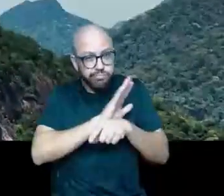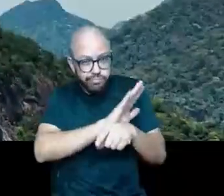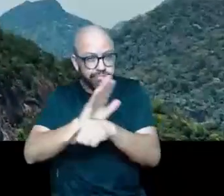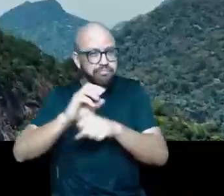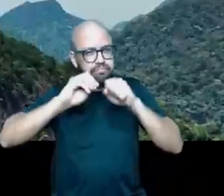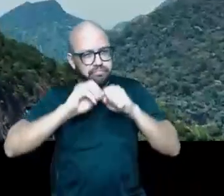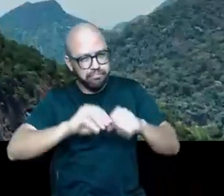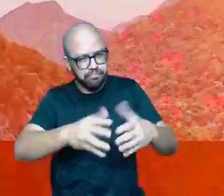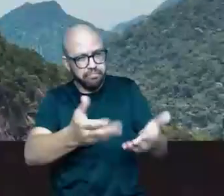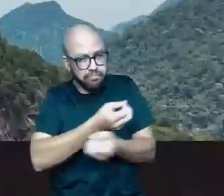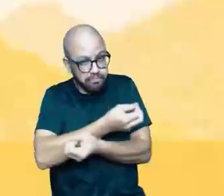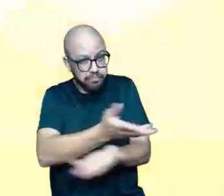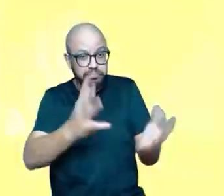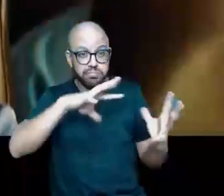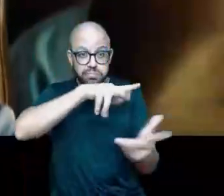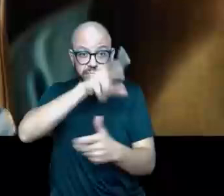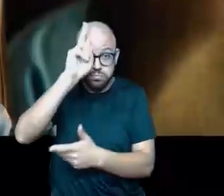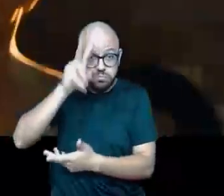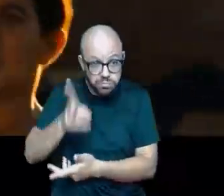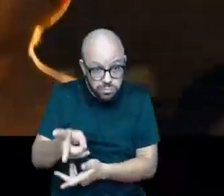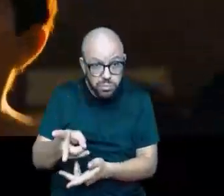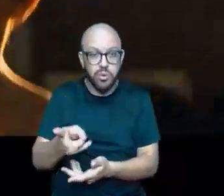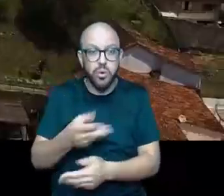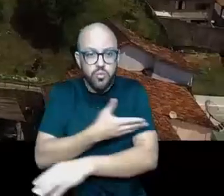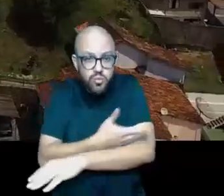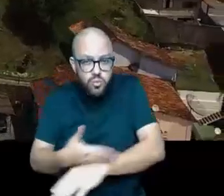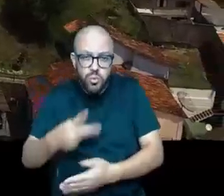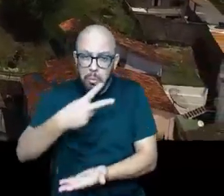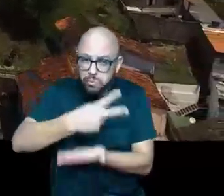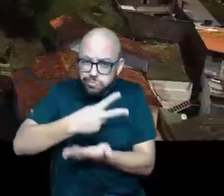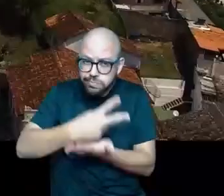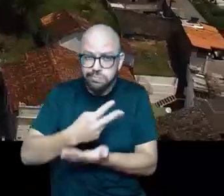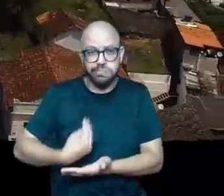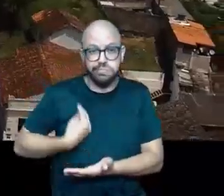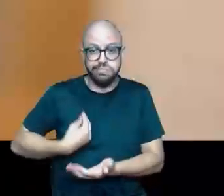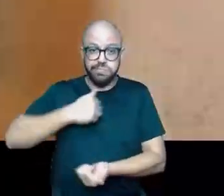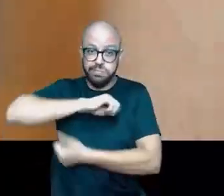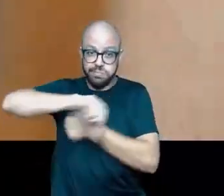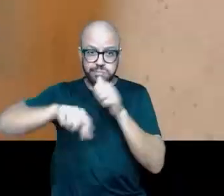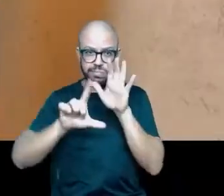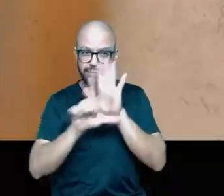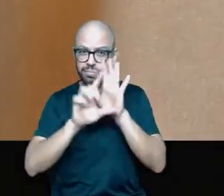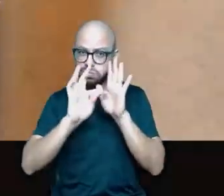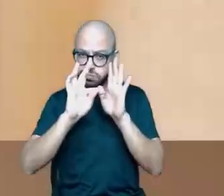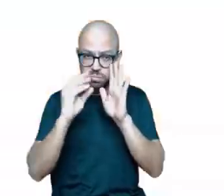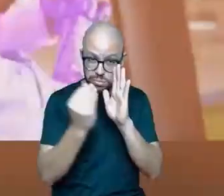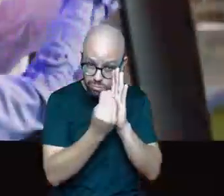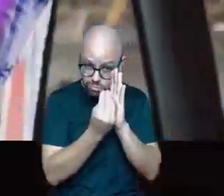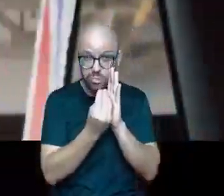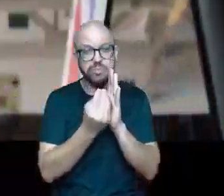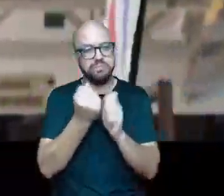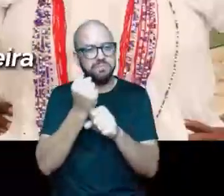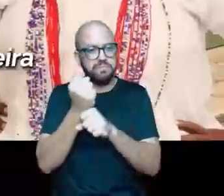inviáveis, ganhassem o mundo. Revelou histórias, preservou tradições e transformou vidas.